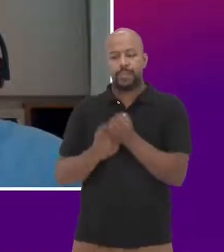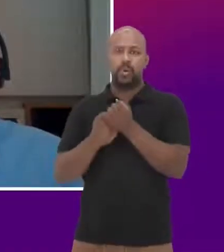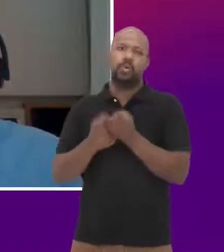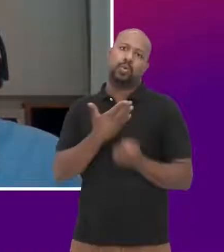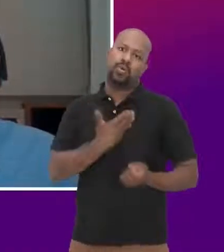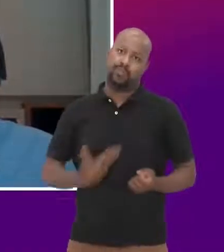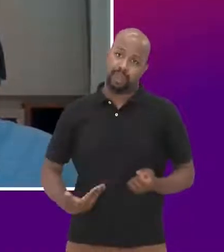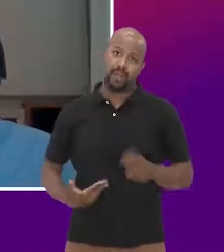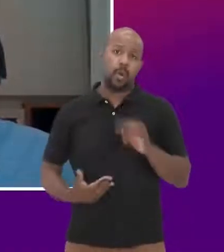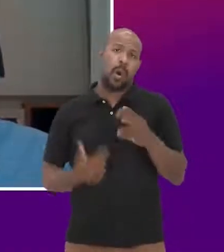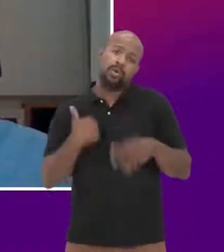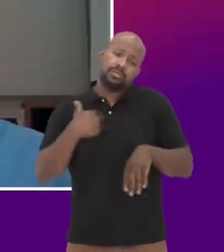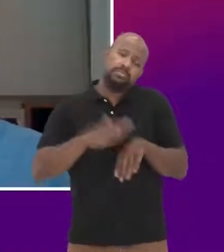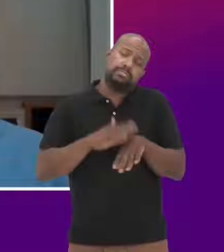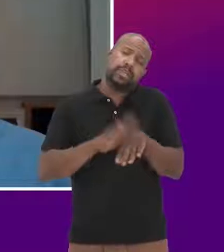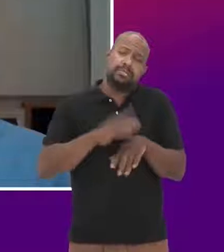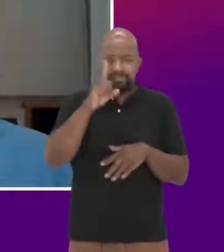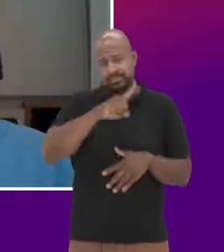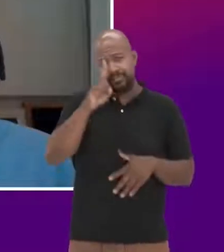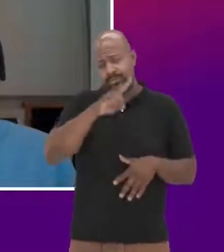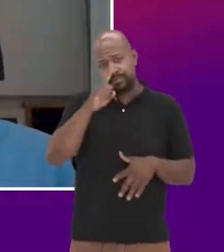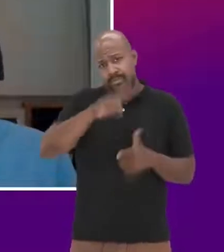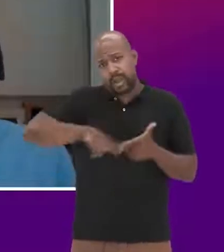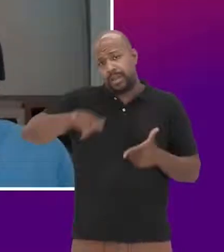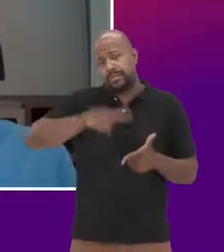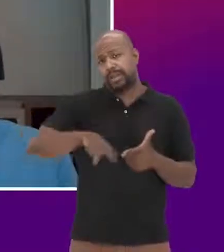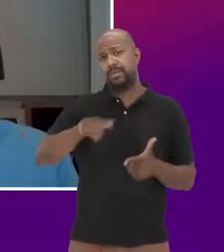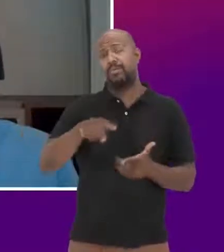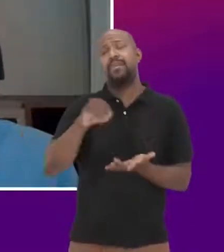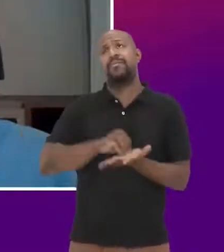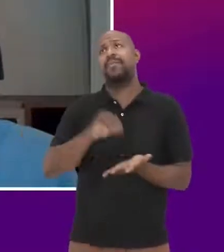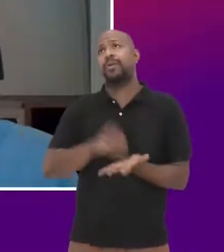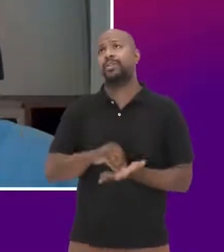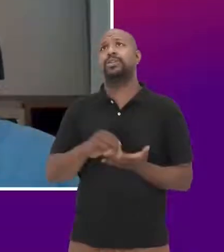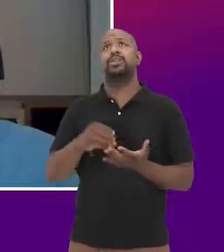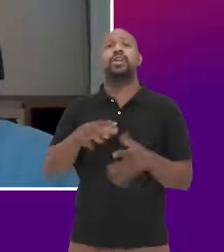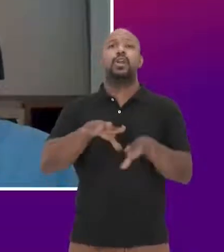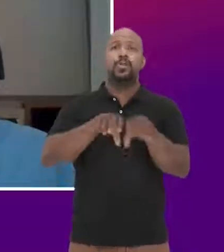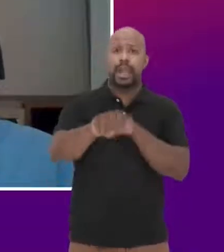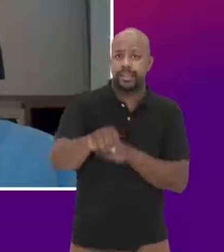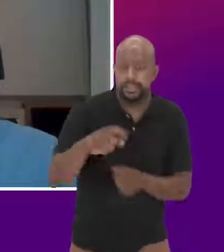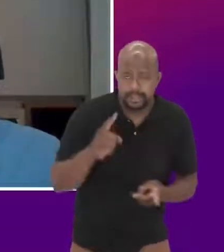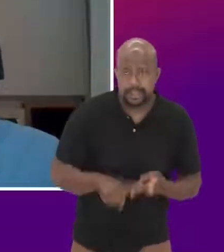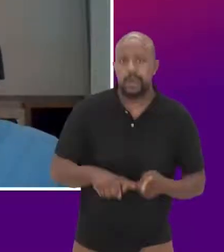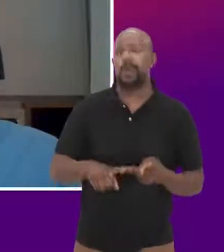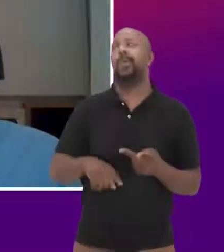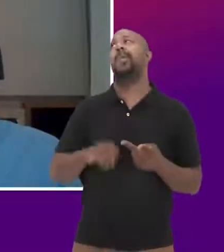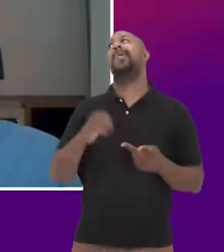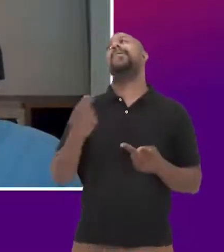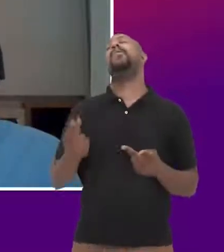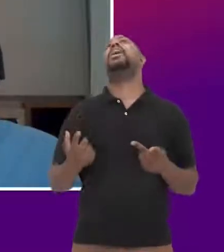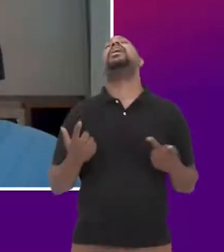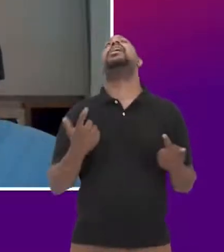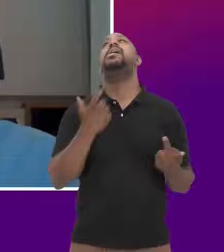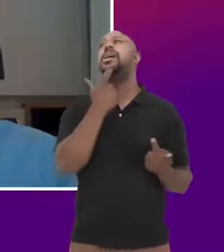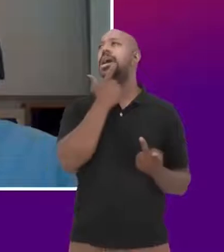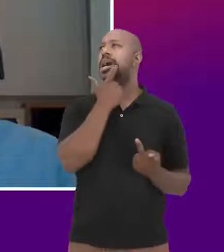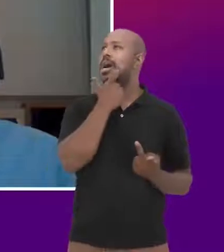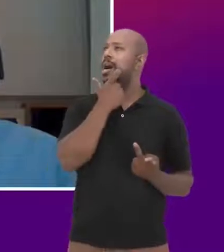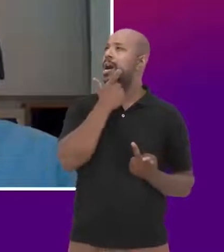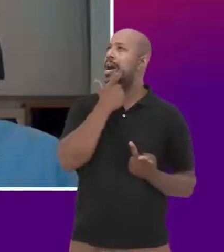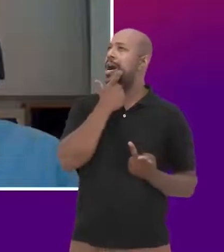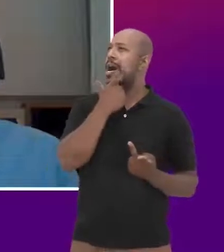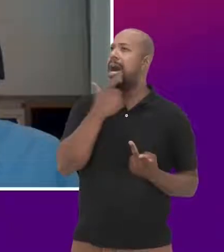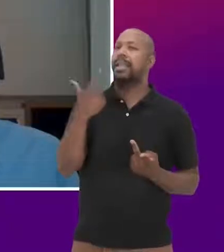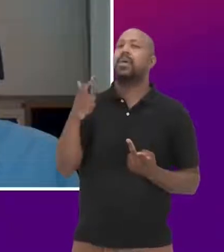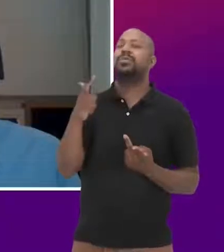ou das suas próprias vulnerabilidades quanto à falta de educação ou a não